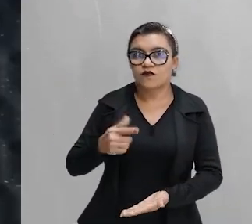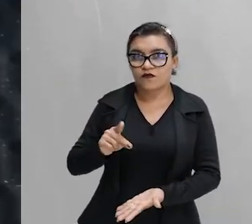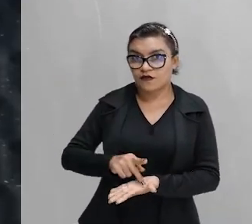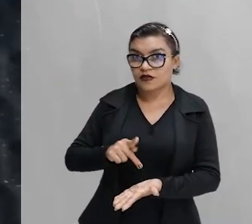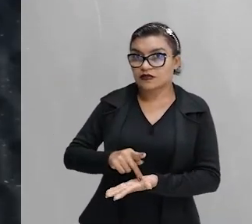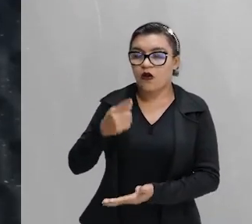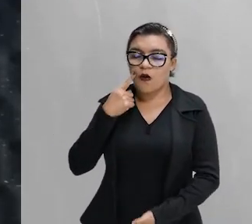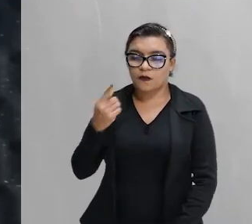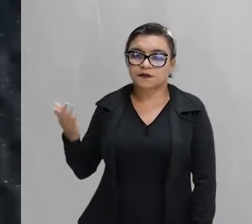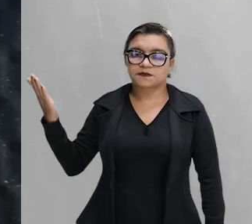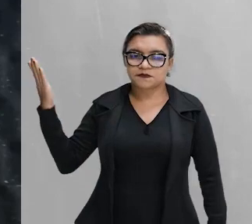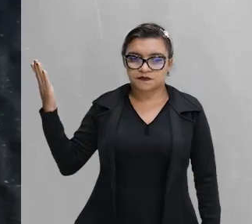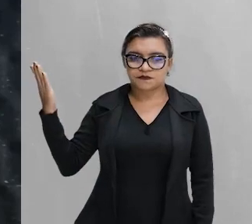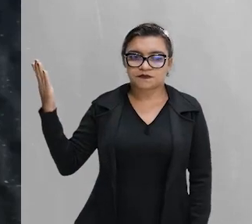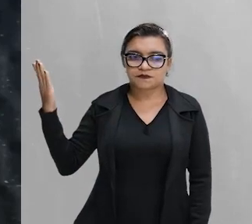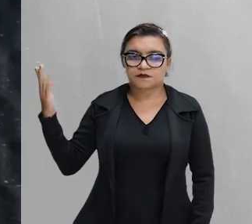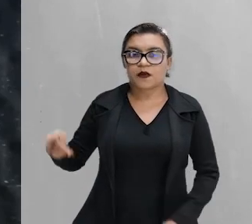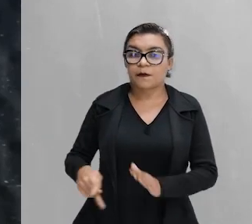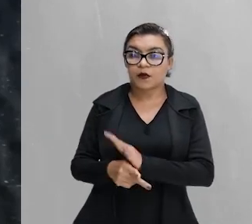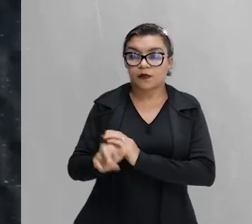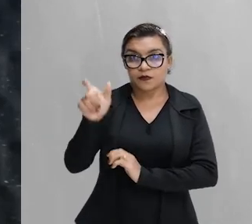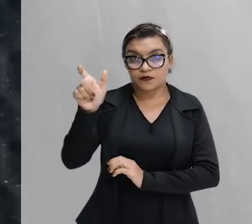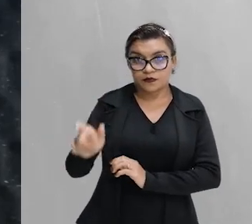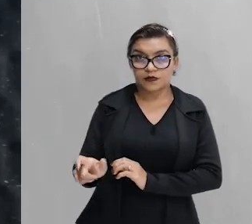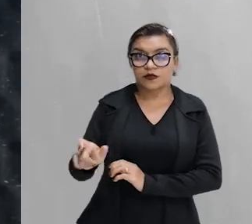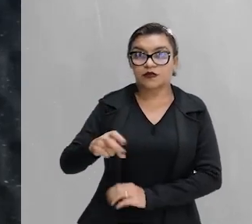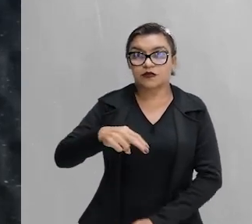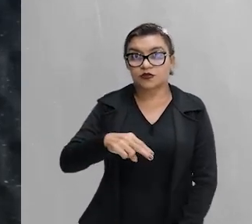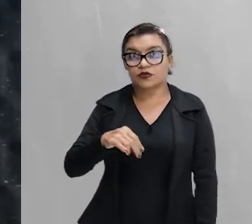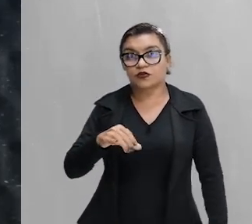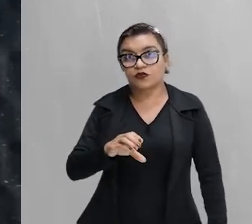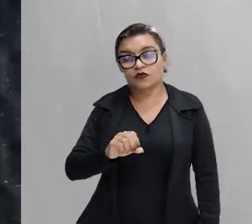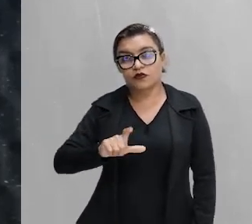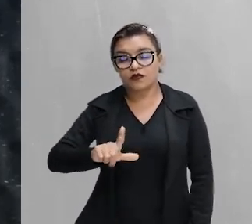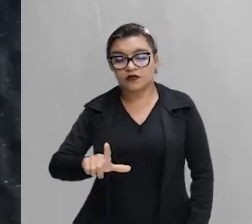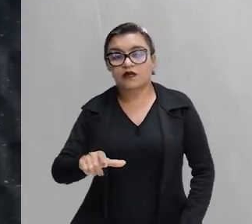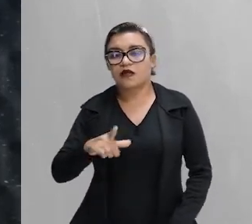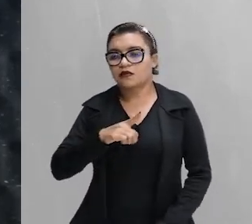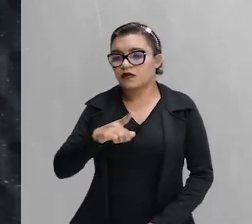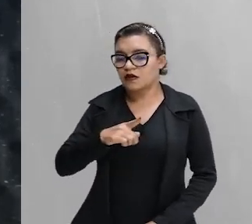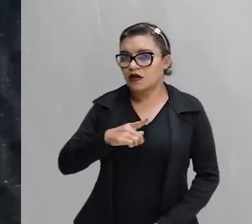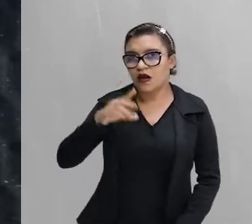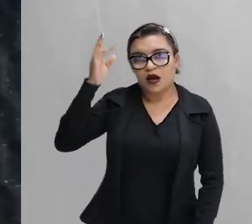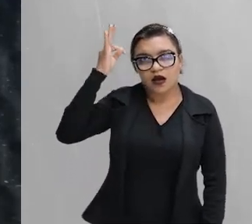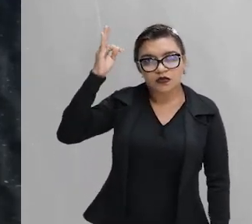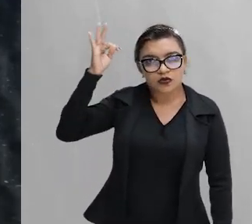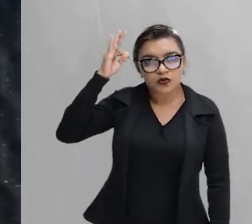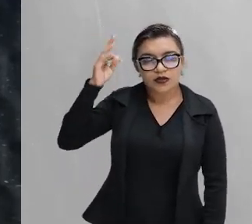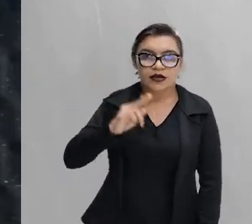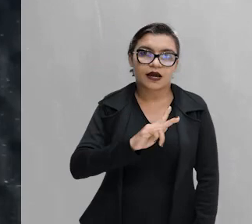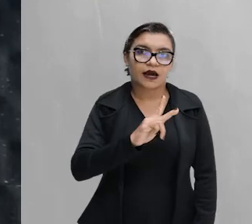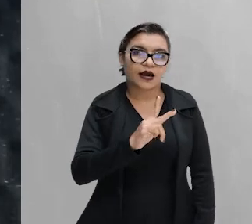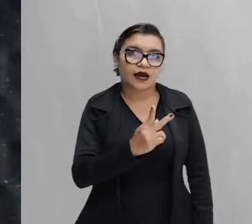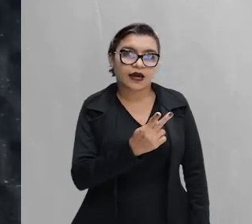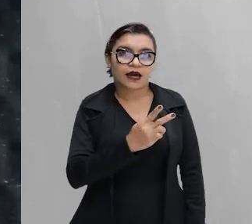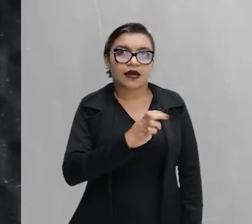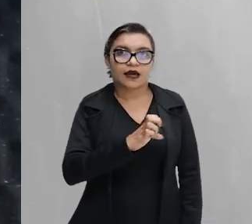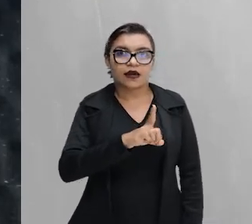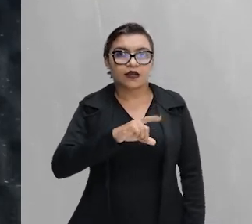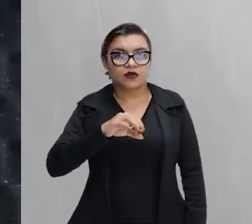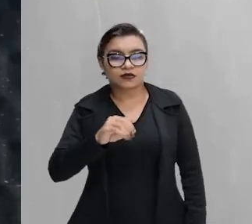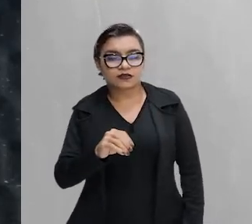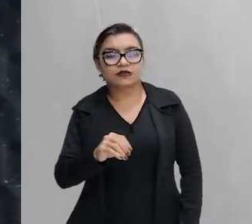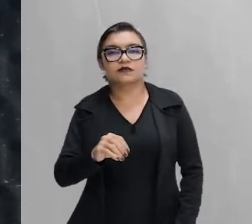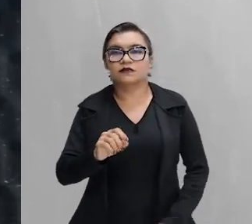Nicolau Copérnico, tá ok? Onde ele propõe essa teoria heliocêntrica, tá certo? Em que ele